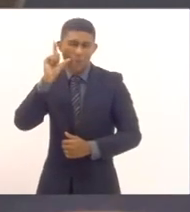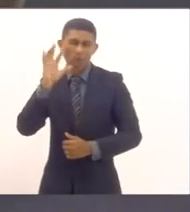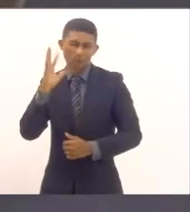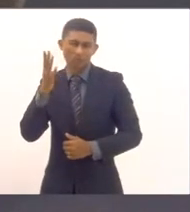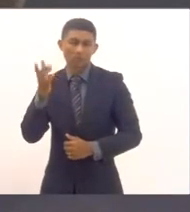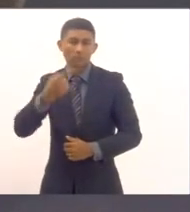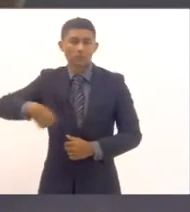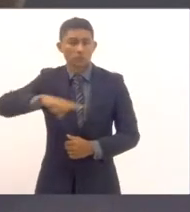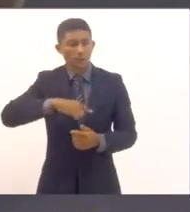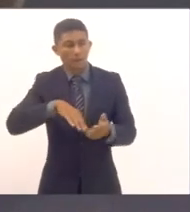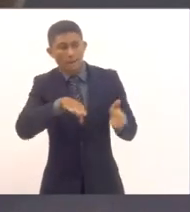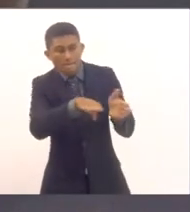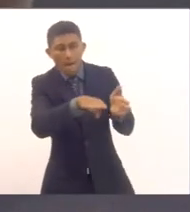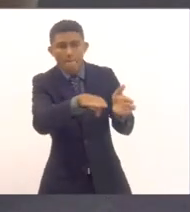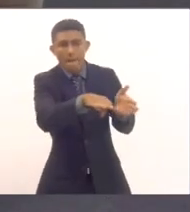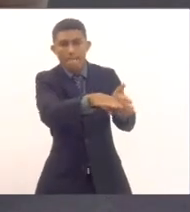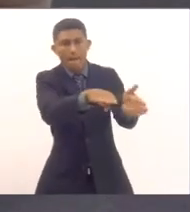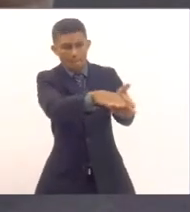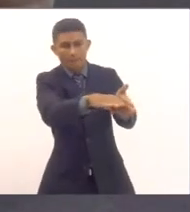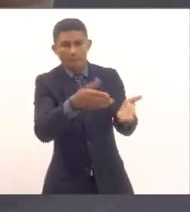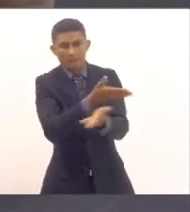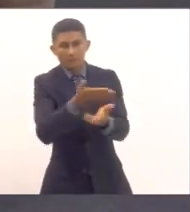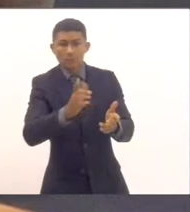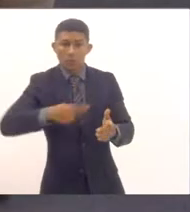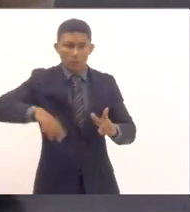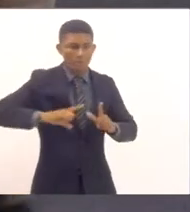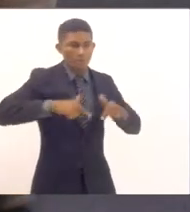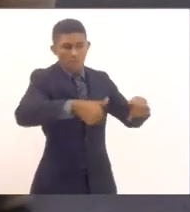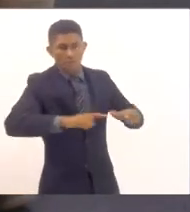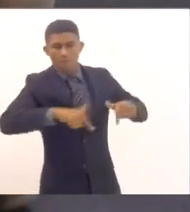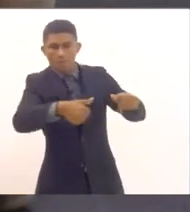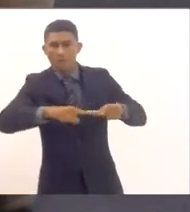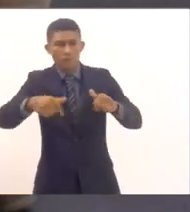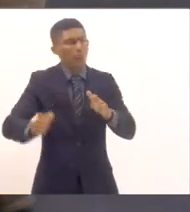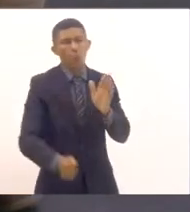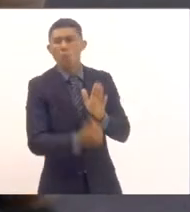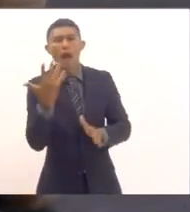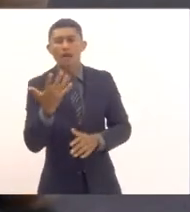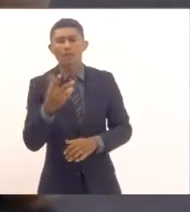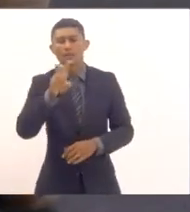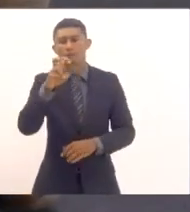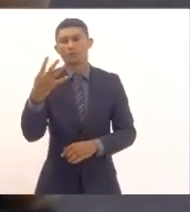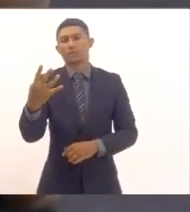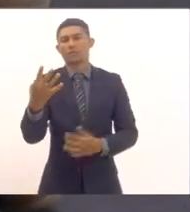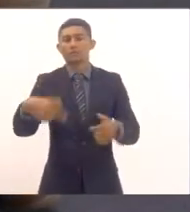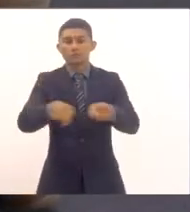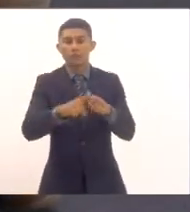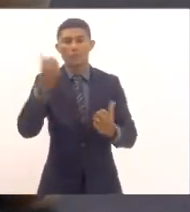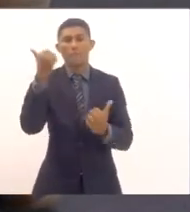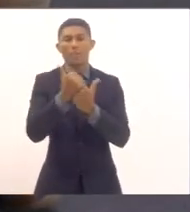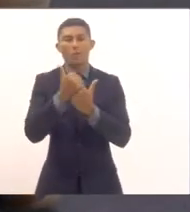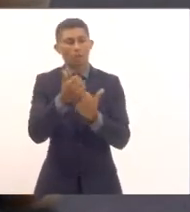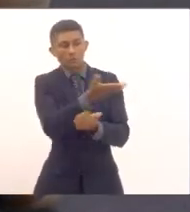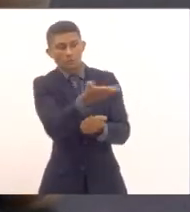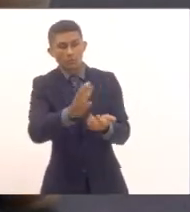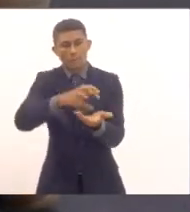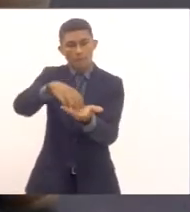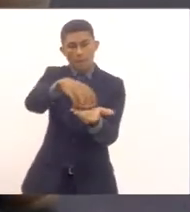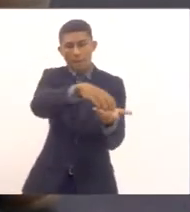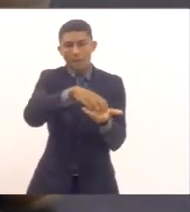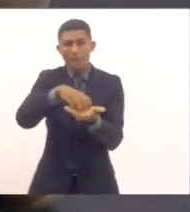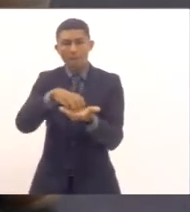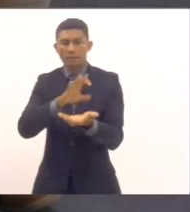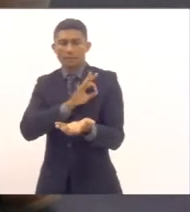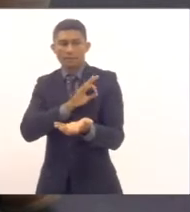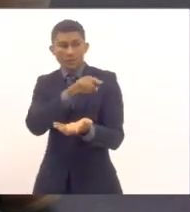54 Estações e 54 operação Estações seguras com apoio de unidades em que as estações estão inseridas então diaper